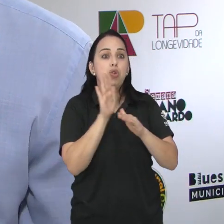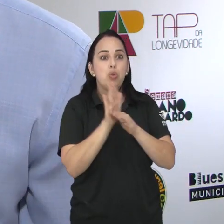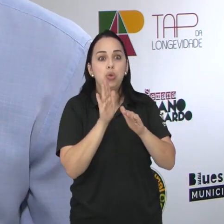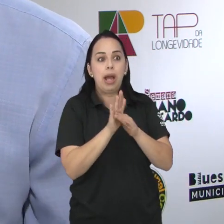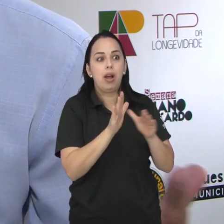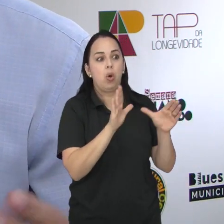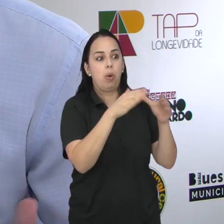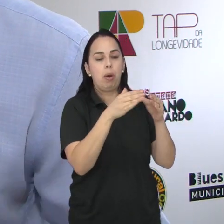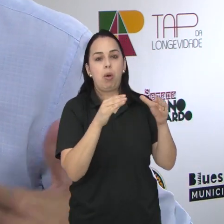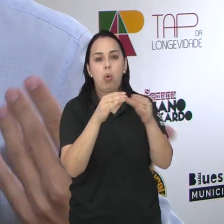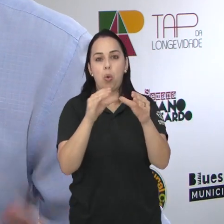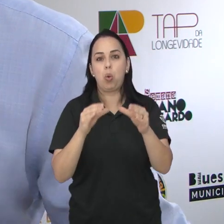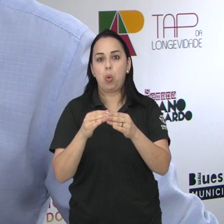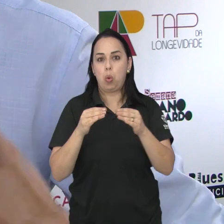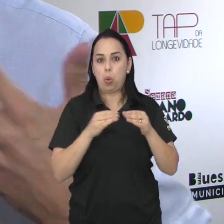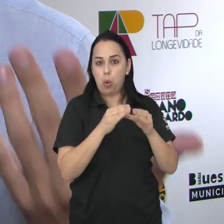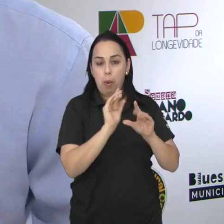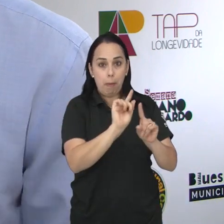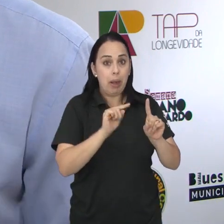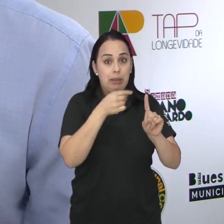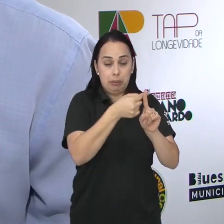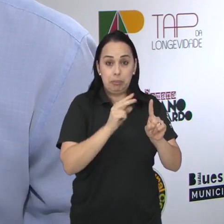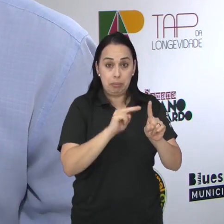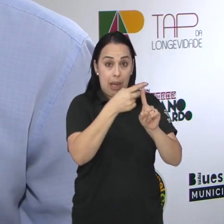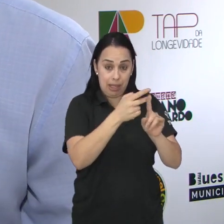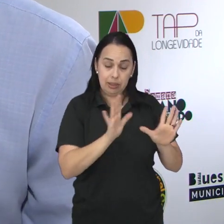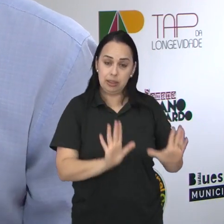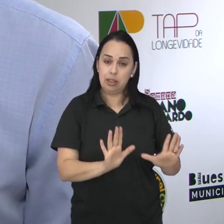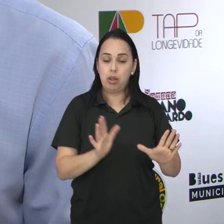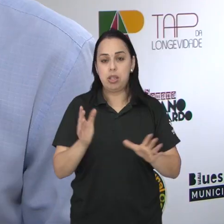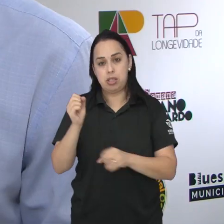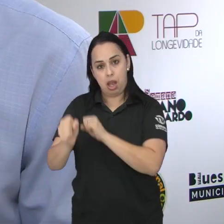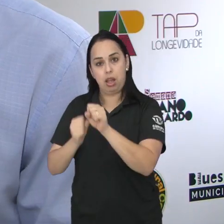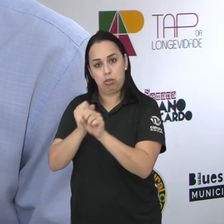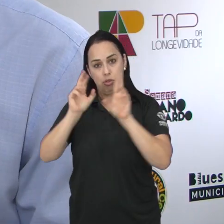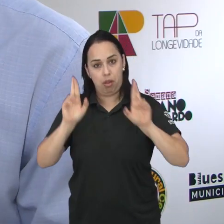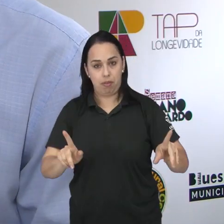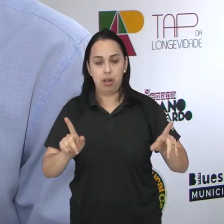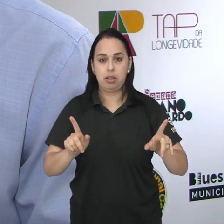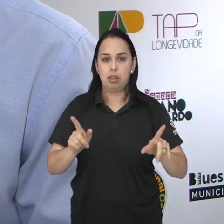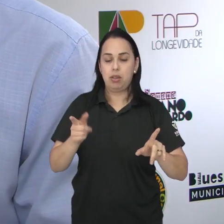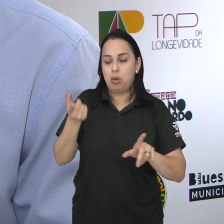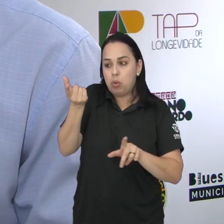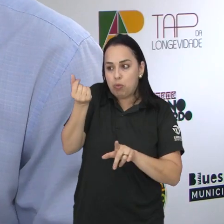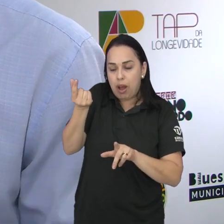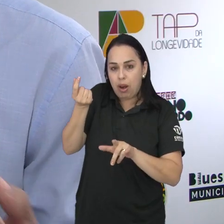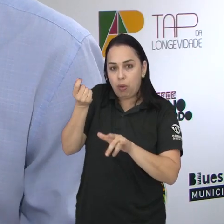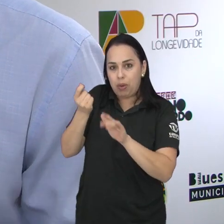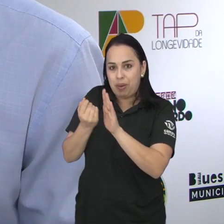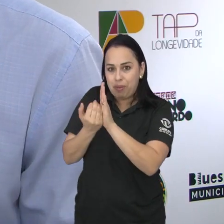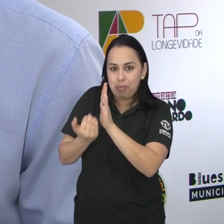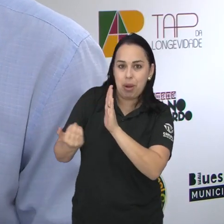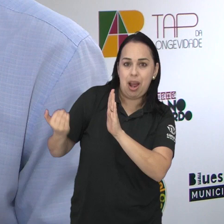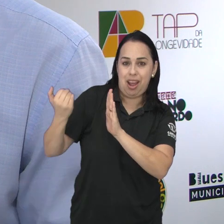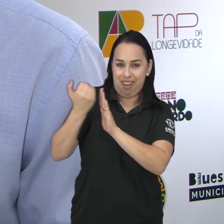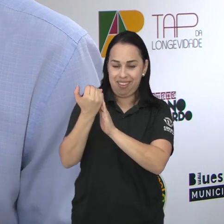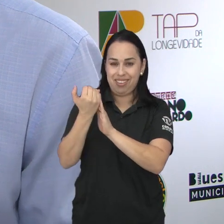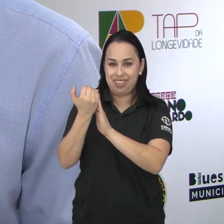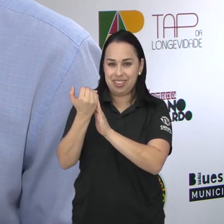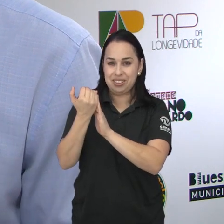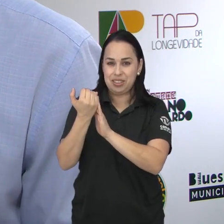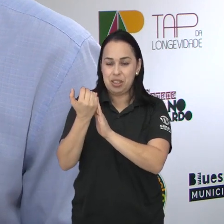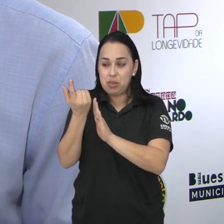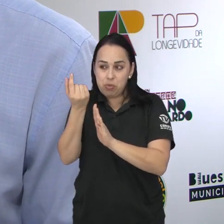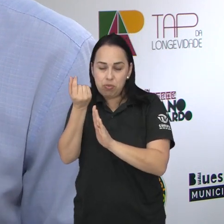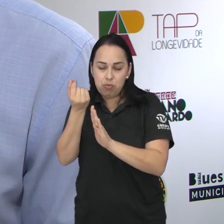número maior de pessoas, para que esse recurso chegasse a um número maior de pessoas. Então, este ano, os prêmios têm aí uma variação, os prêmios